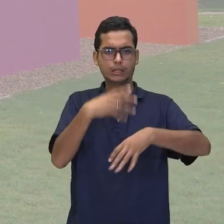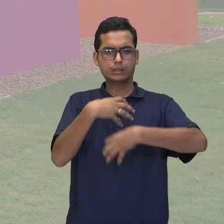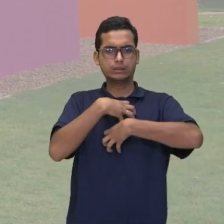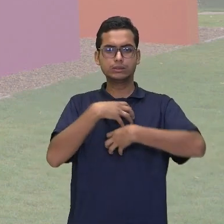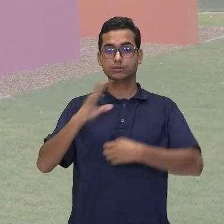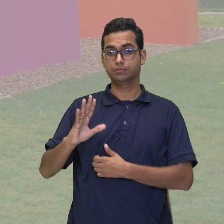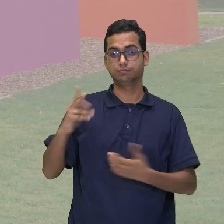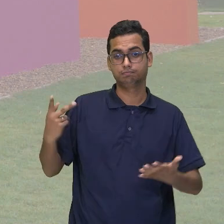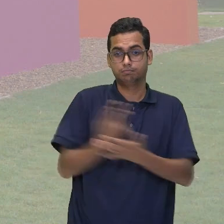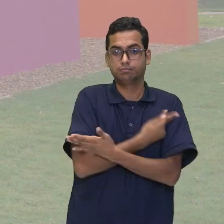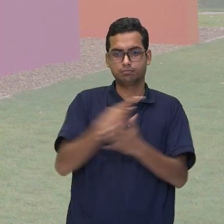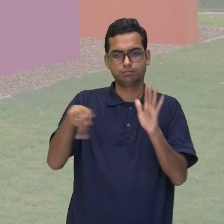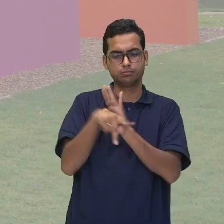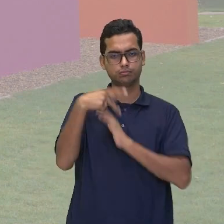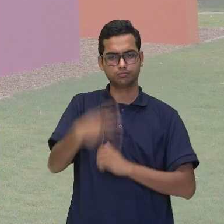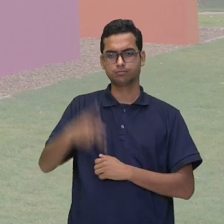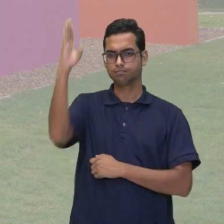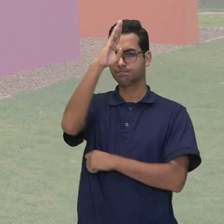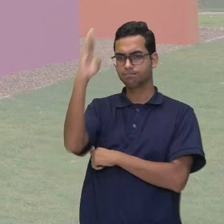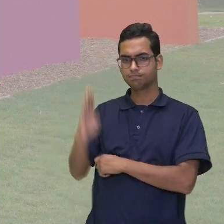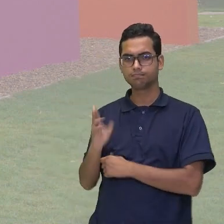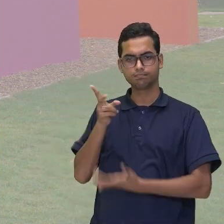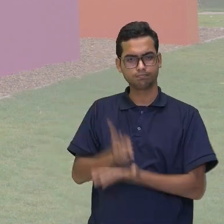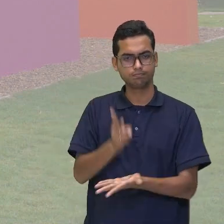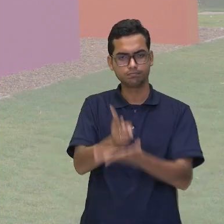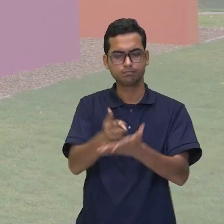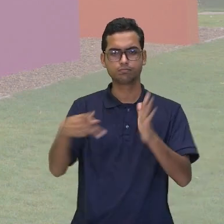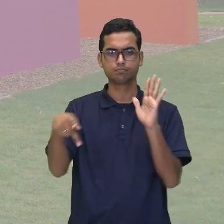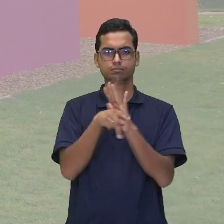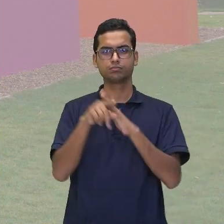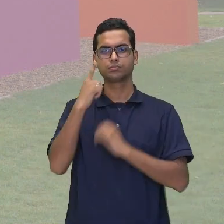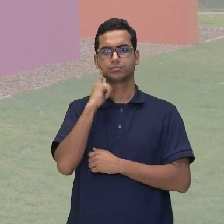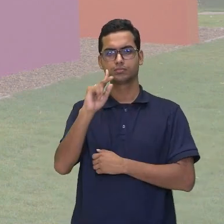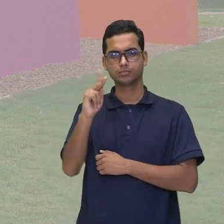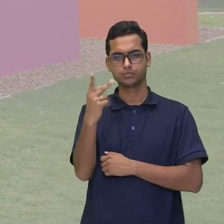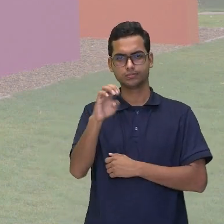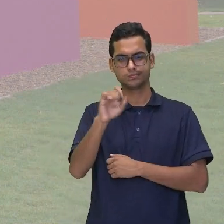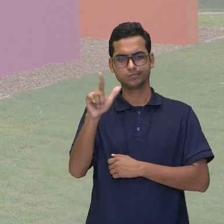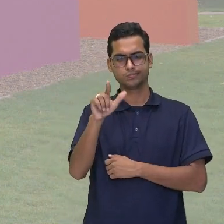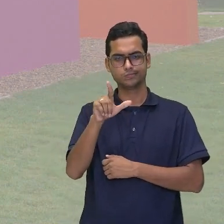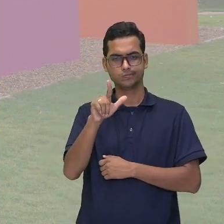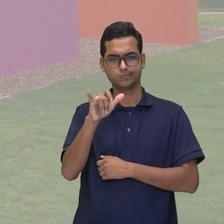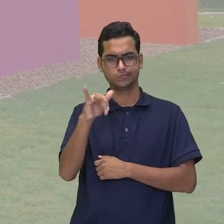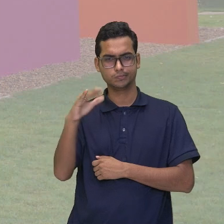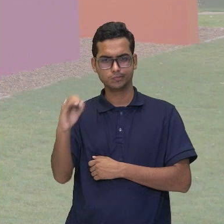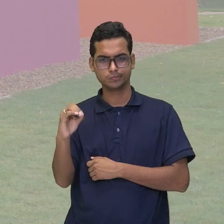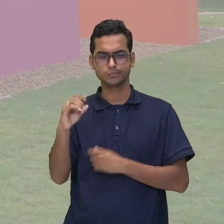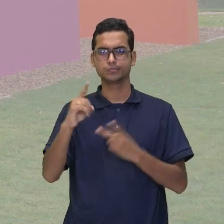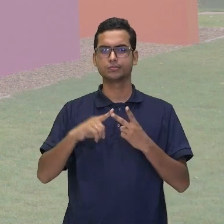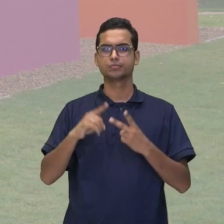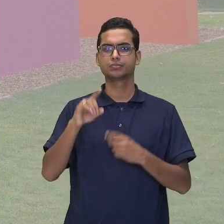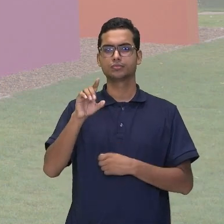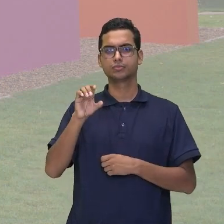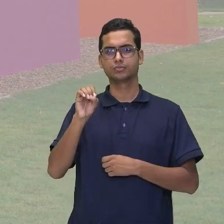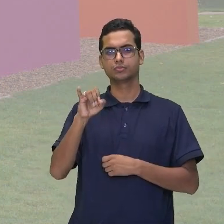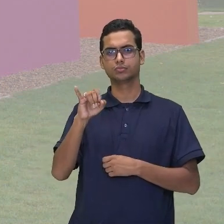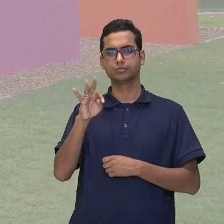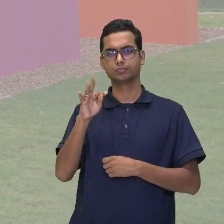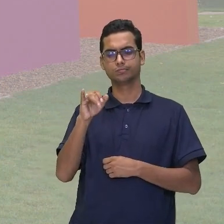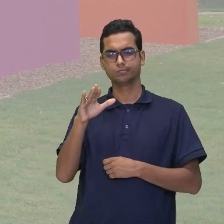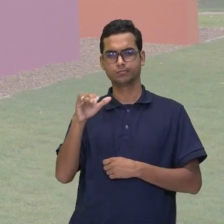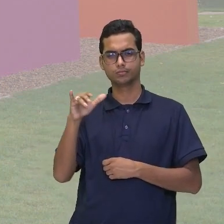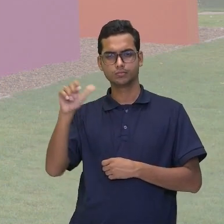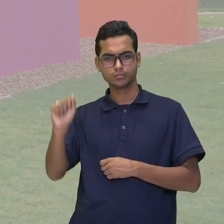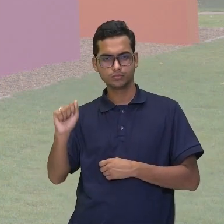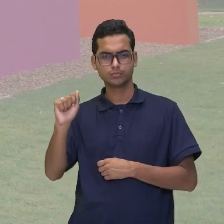no Brasil, ela é permanente, é uma exposição de Hélio Oiticica, que nasceu em 1937 e faleceu